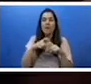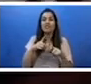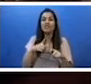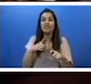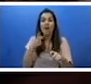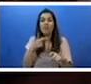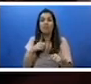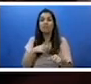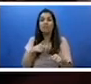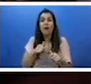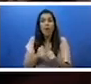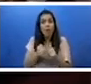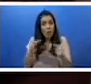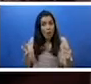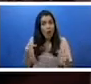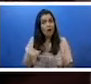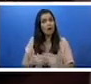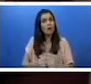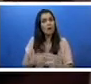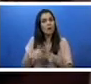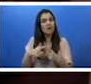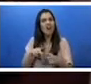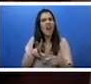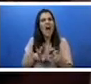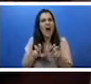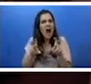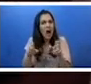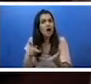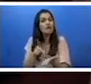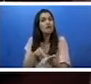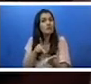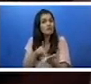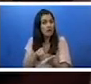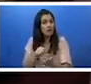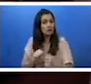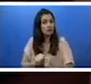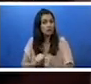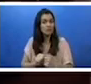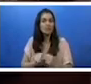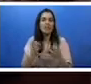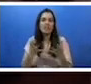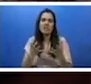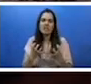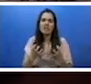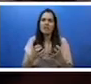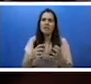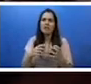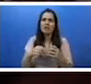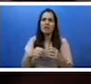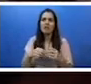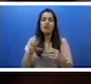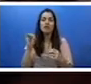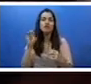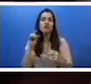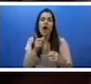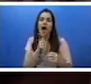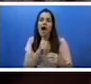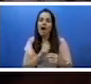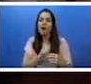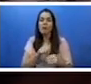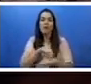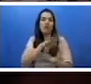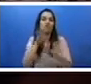muito grande, que eu poderia ter tido um câncer mesmo, né? E que ele gostaria de dar essa notícia que era só um cisto d'água